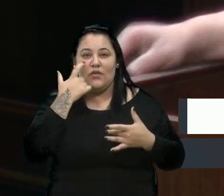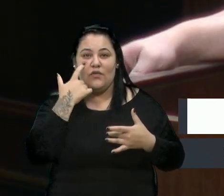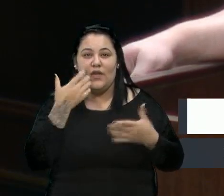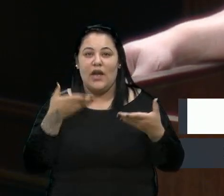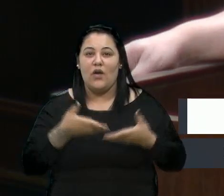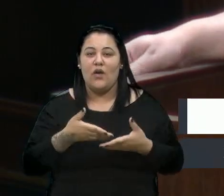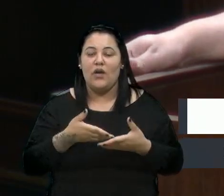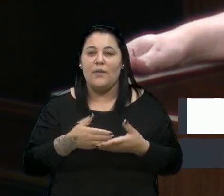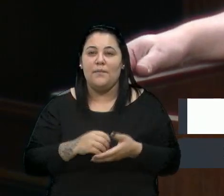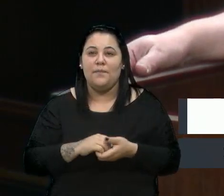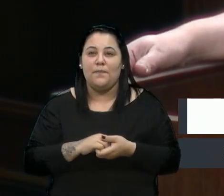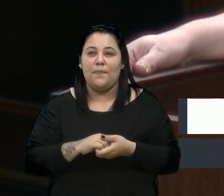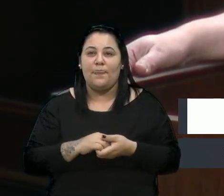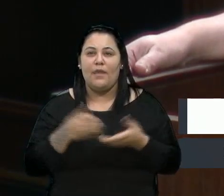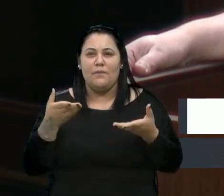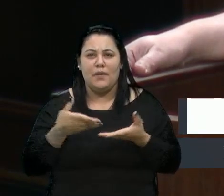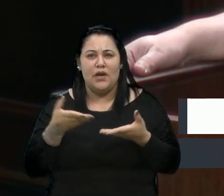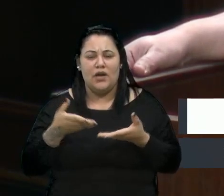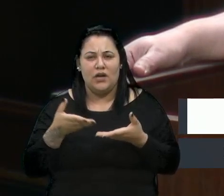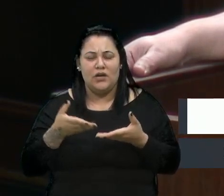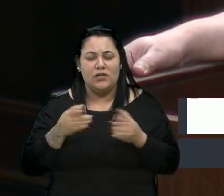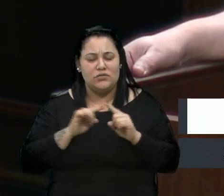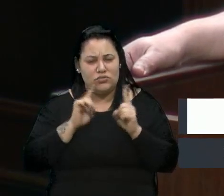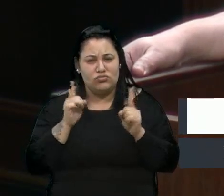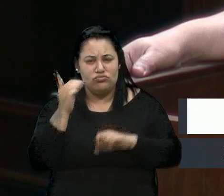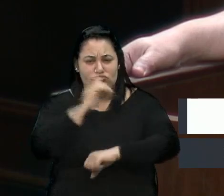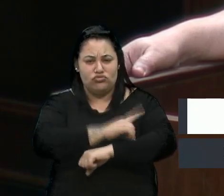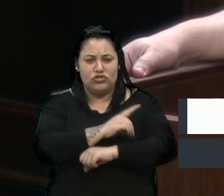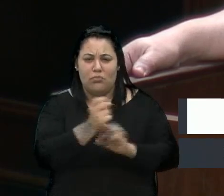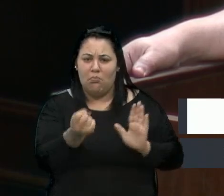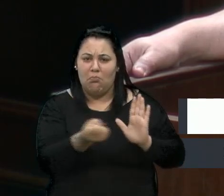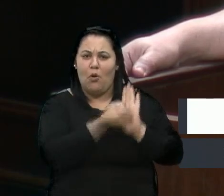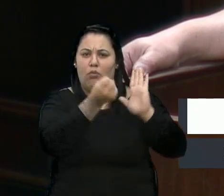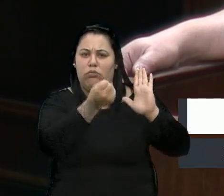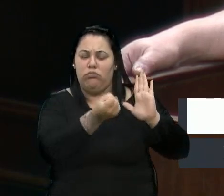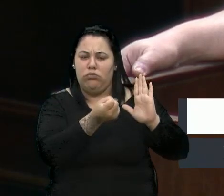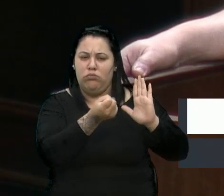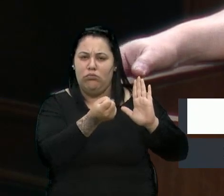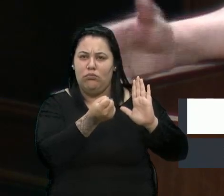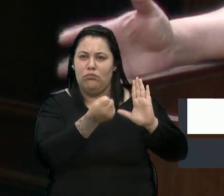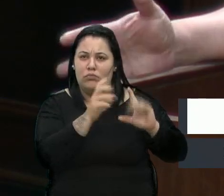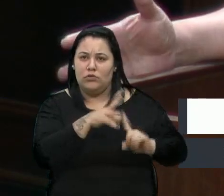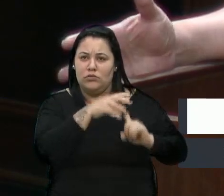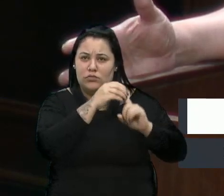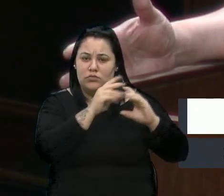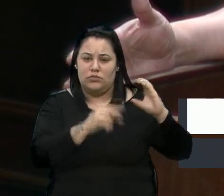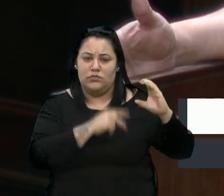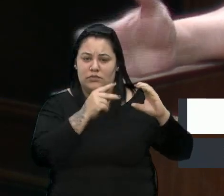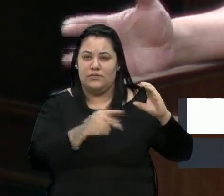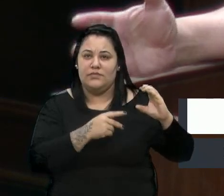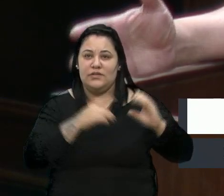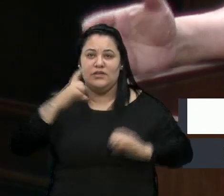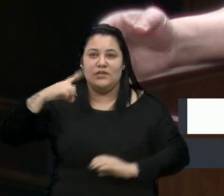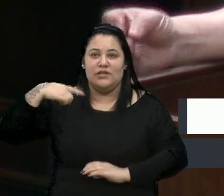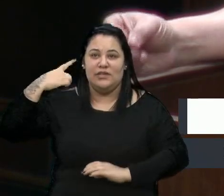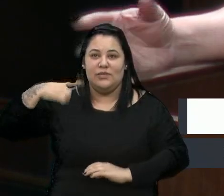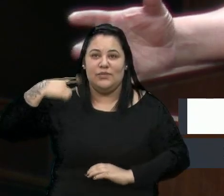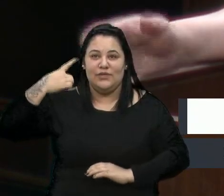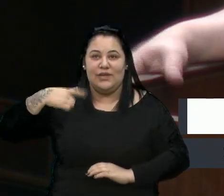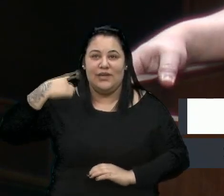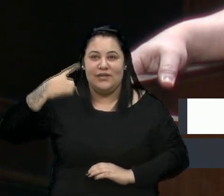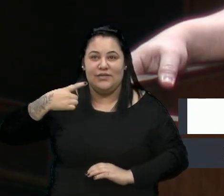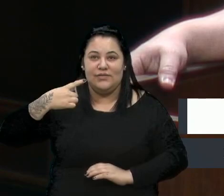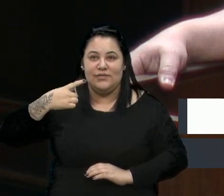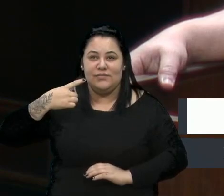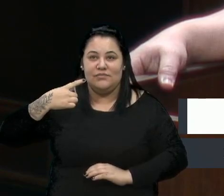aqui, mas hoje é um dia histórico aqui para Caxias do Sul, principalmente para esta Casa Legislativa. O deputado Marcon está presidindo a sessão